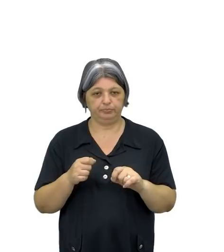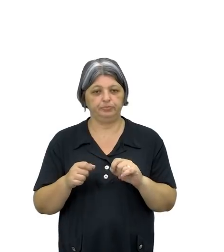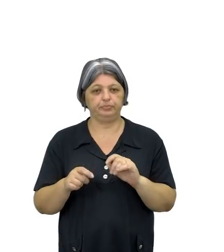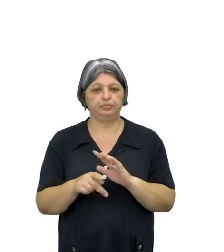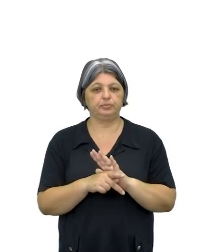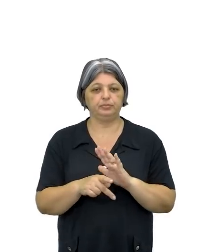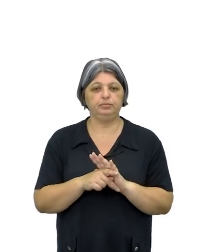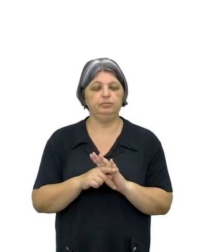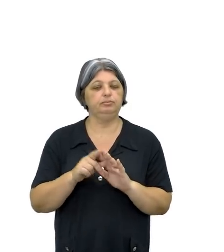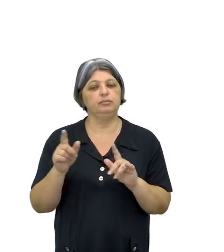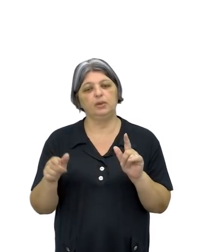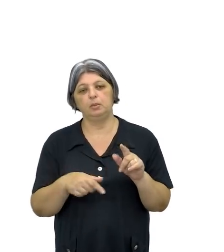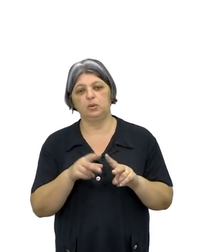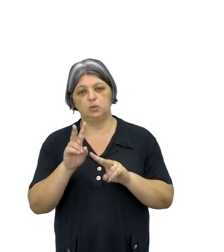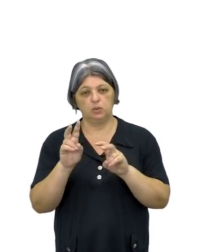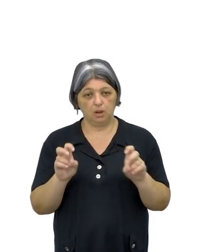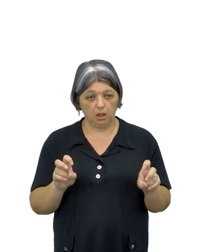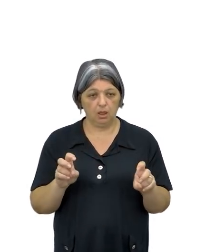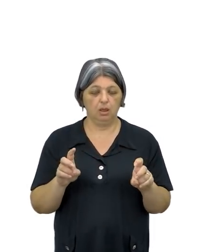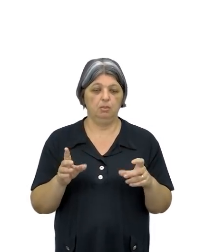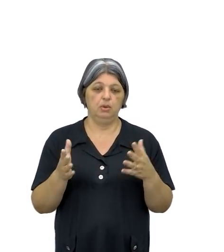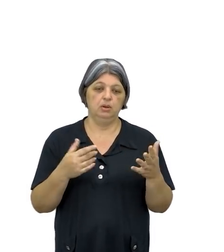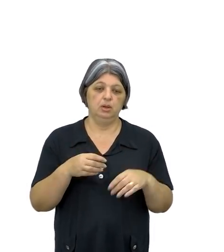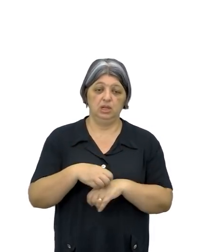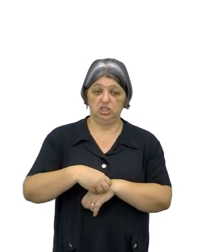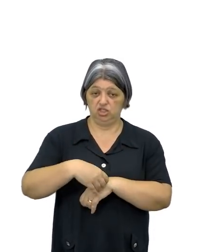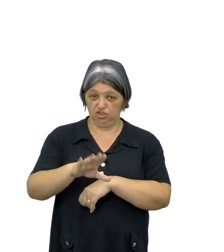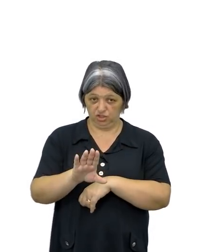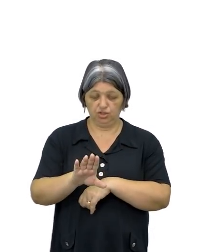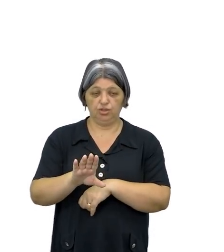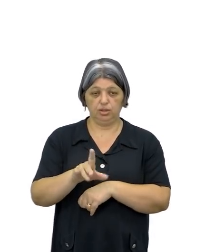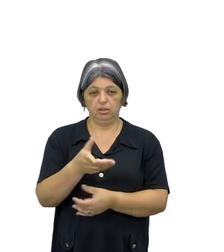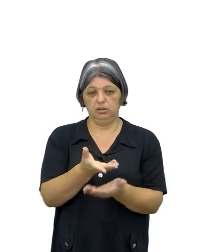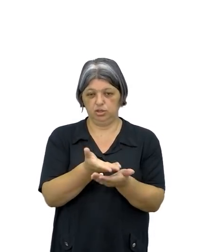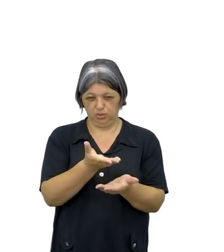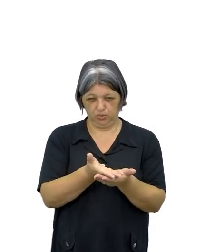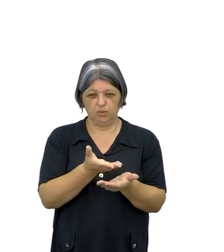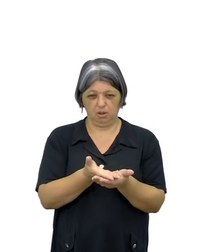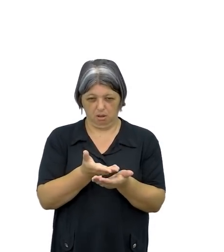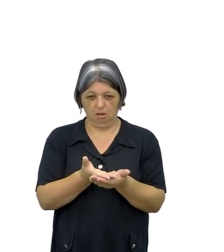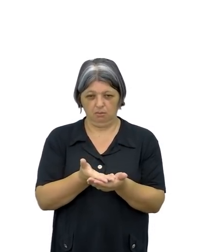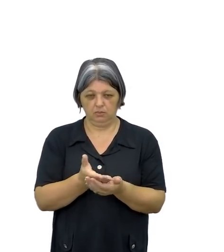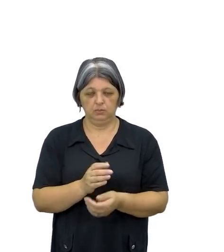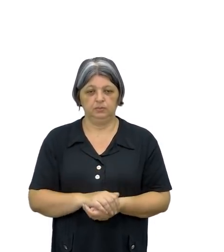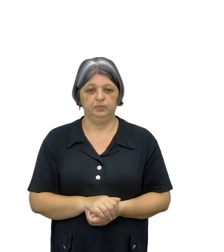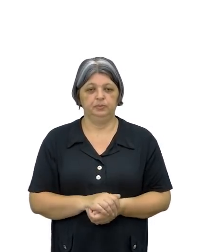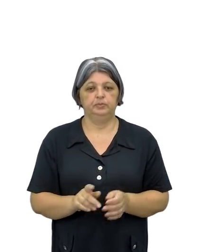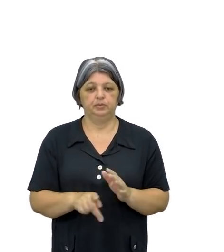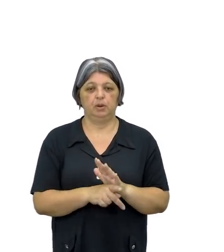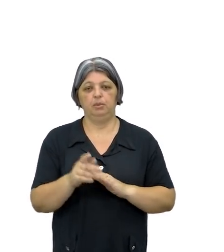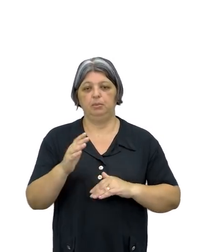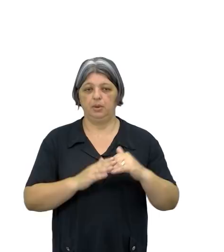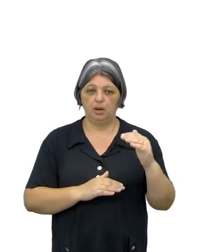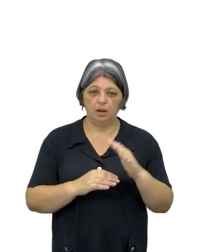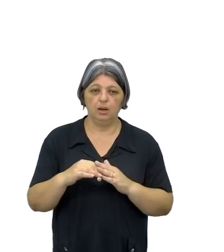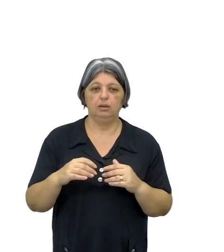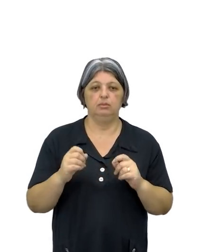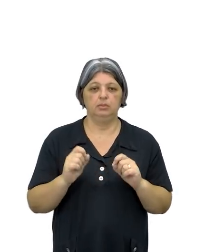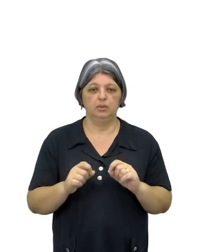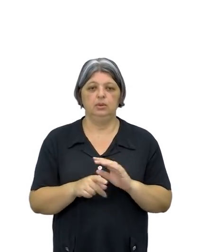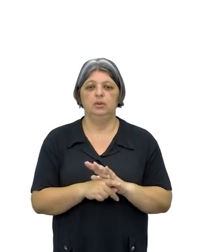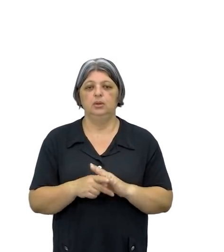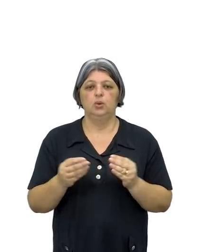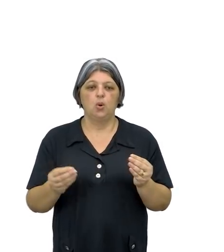né, quem não trabalhou ainda, fica uma dica aí de dar uma estudadinha na taxonomia de Bloom, os estágios, né, os